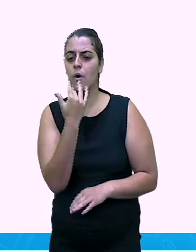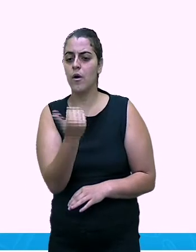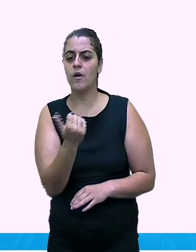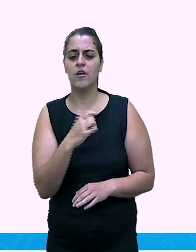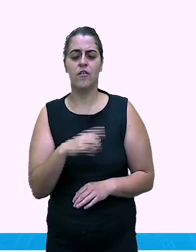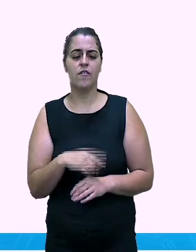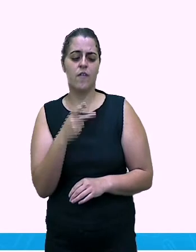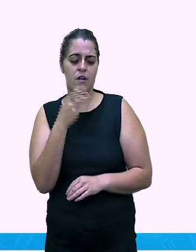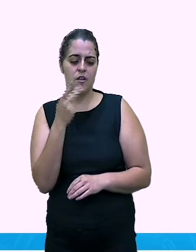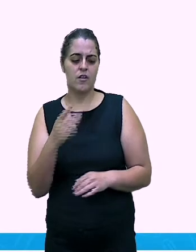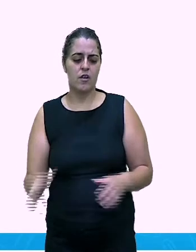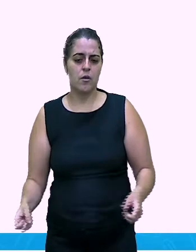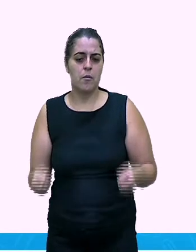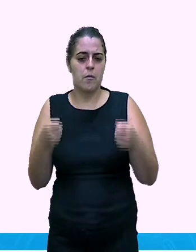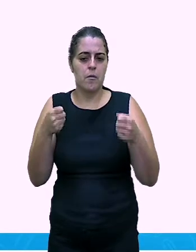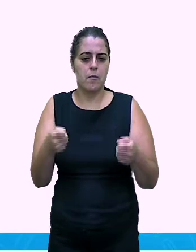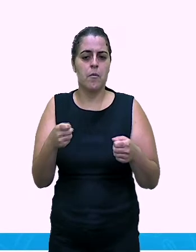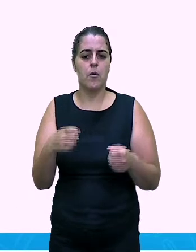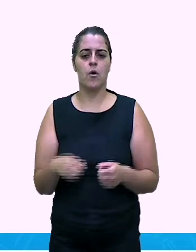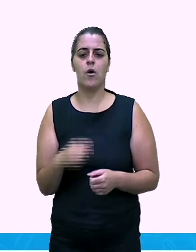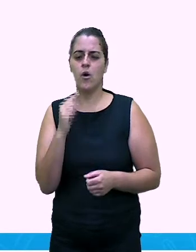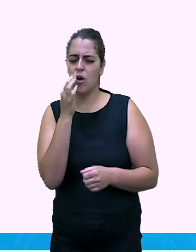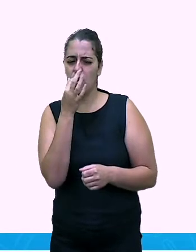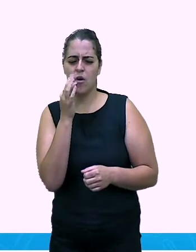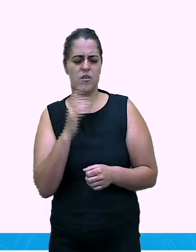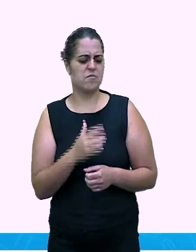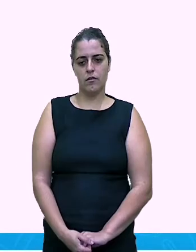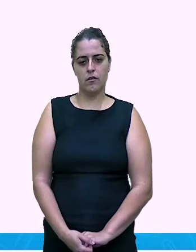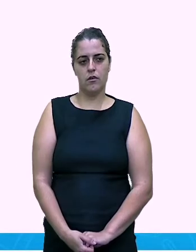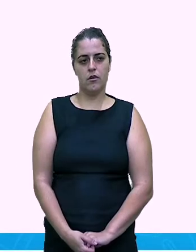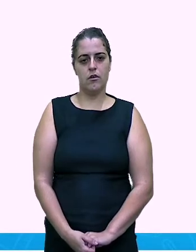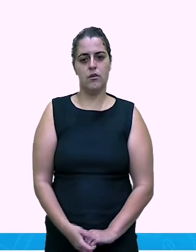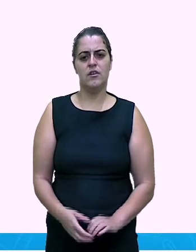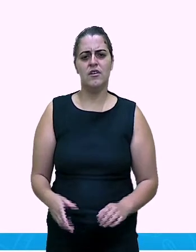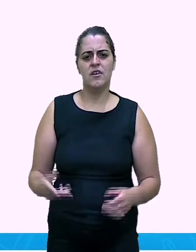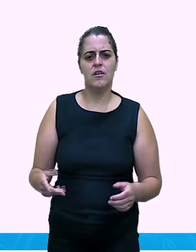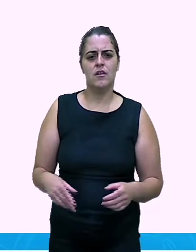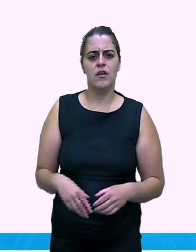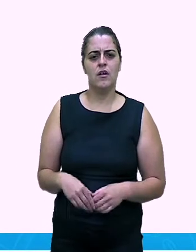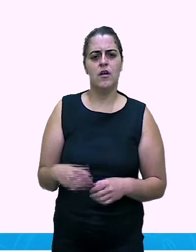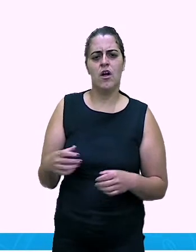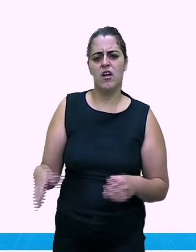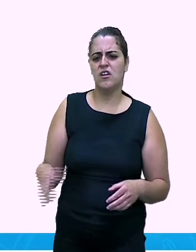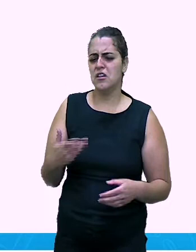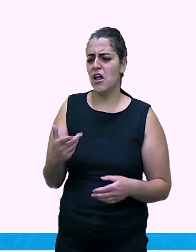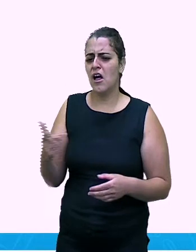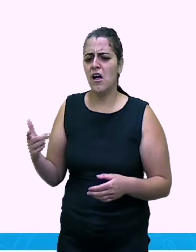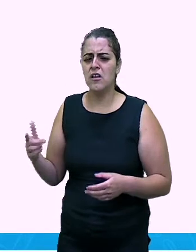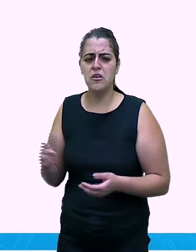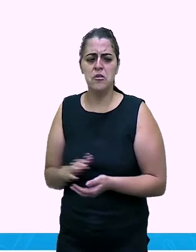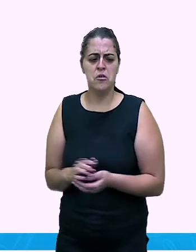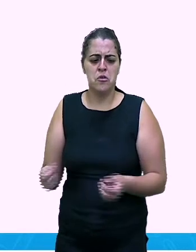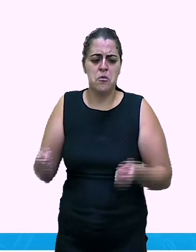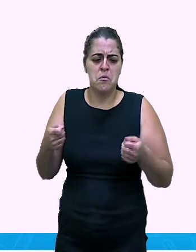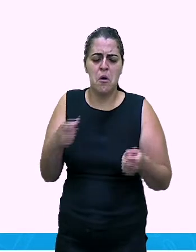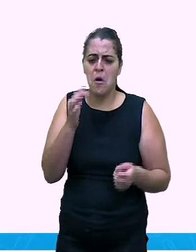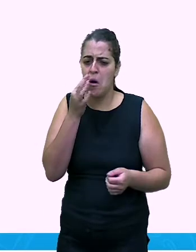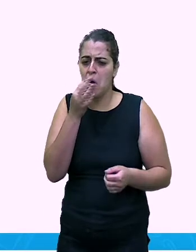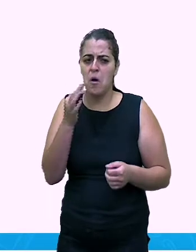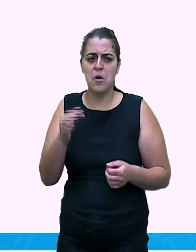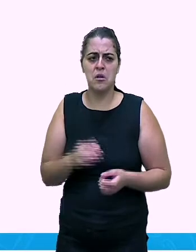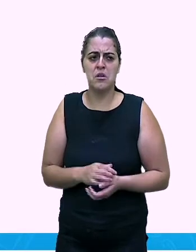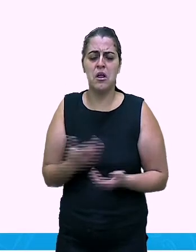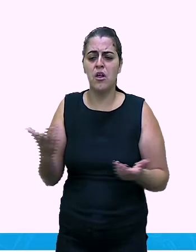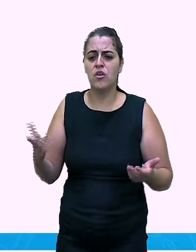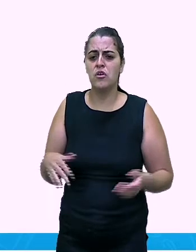tem um pote de ouro lá. Que nada, nada de pote de ouro, nem